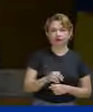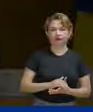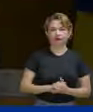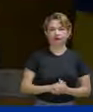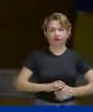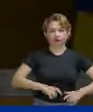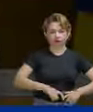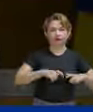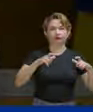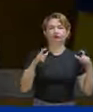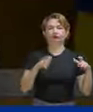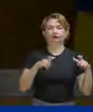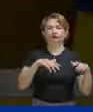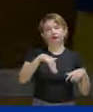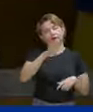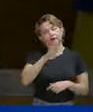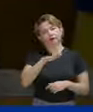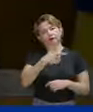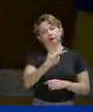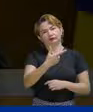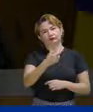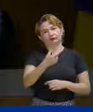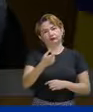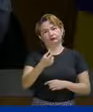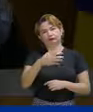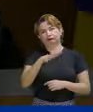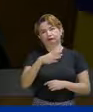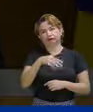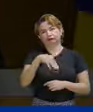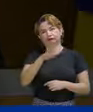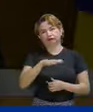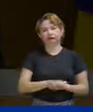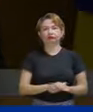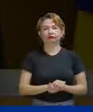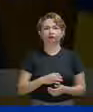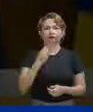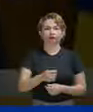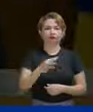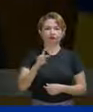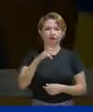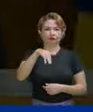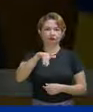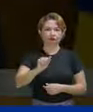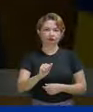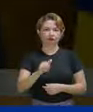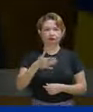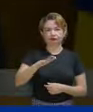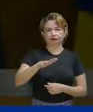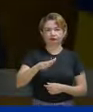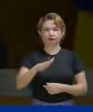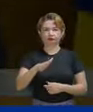ser bem maior, 200 tanto, e a doutora Tina intermediário.